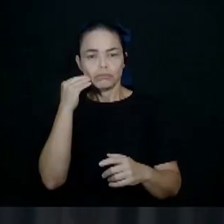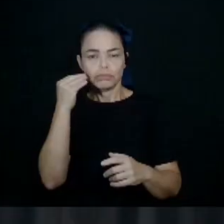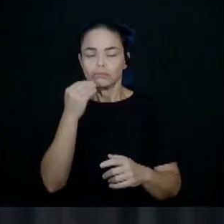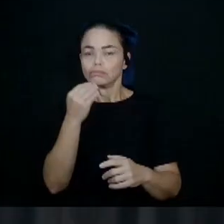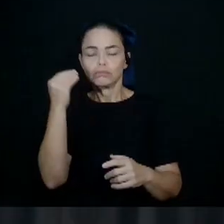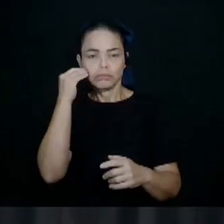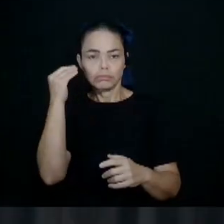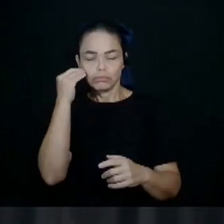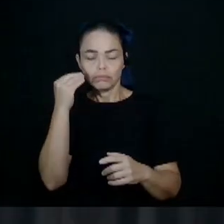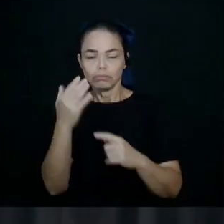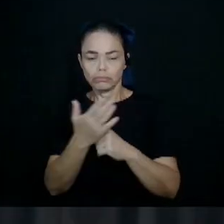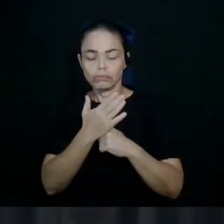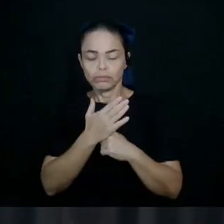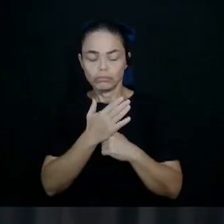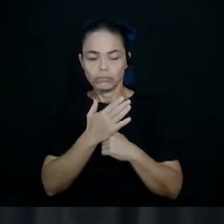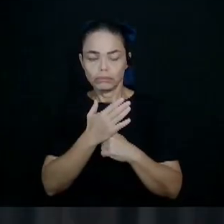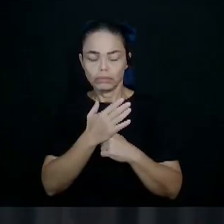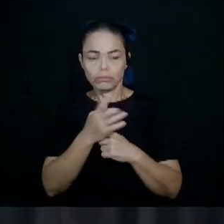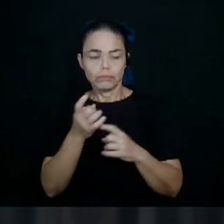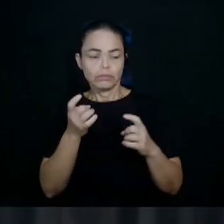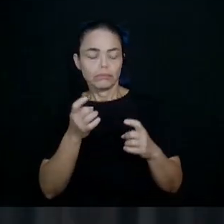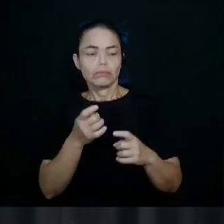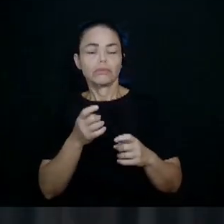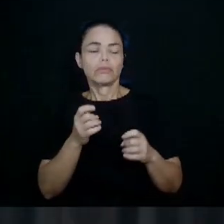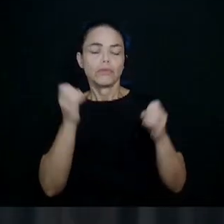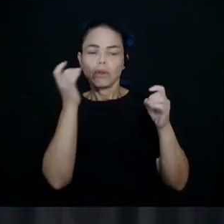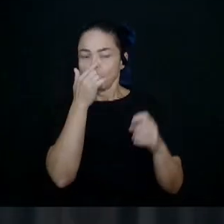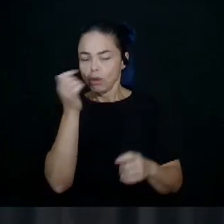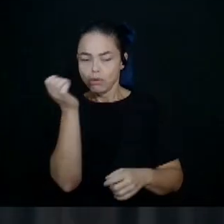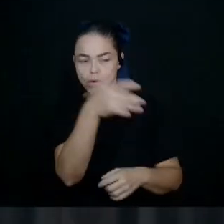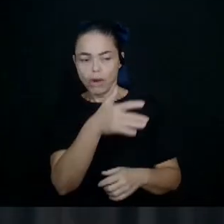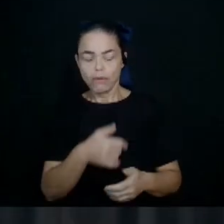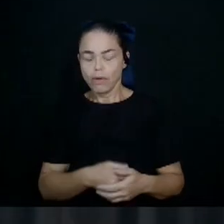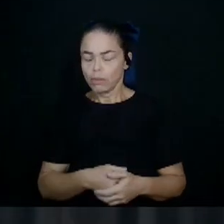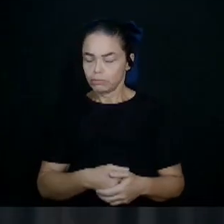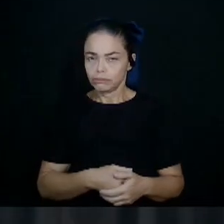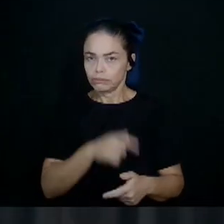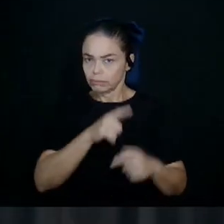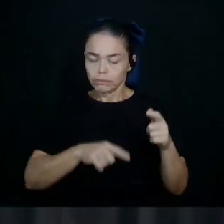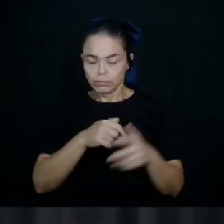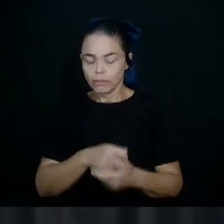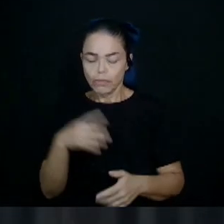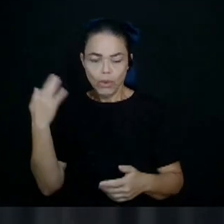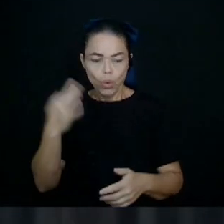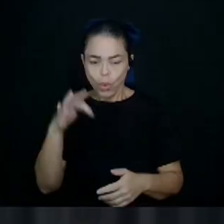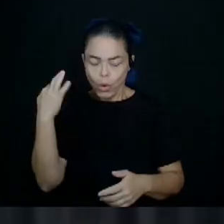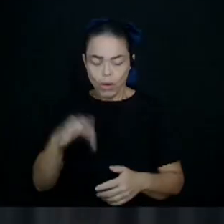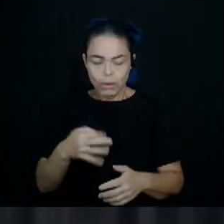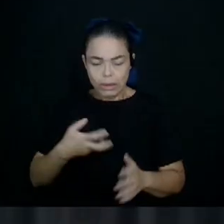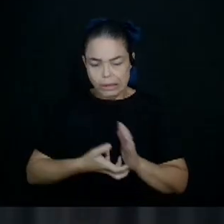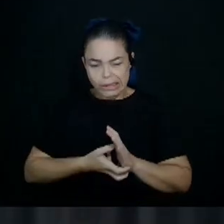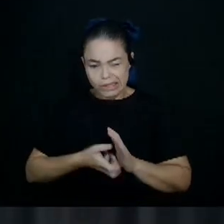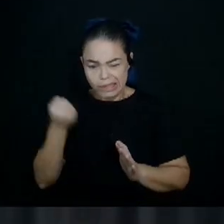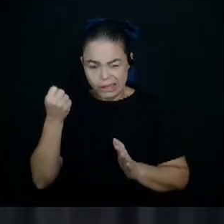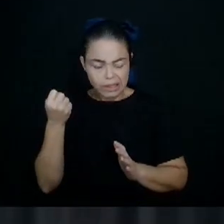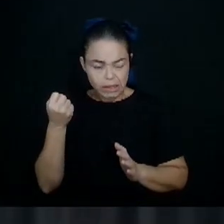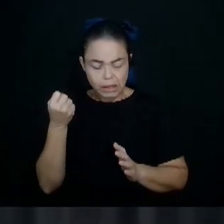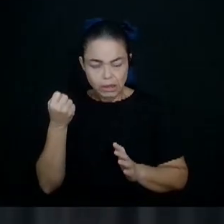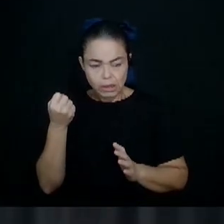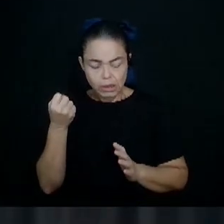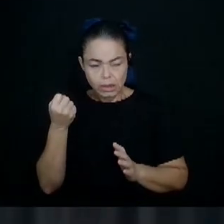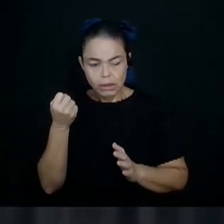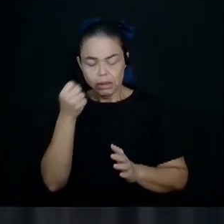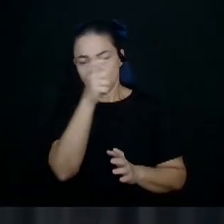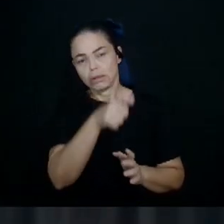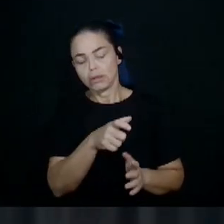causa dor para mim. É uma dor física, literalmente, é como se estivesse tirando um pedaço dessa pessoa. Então não